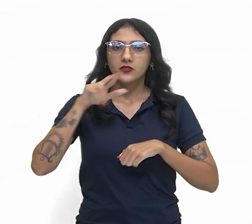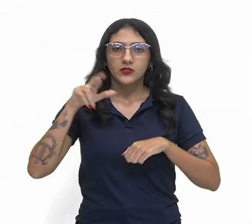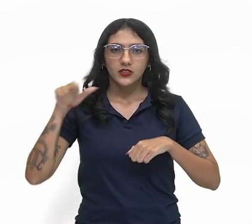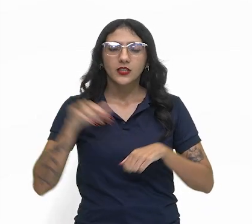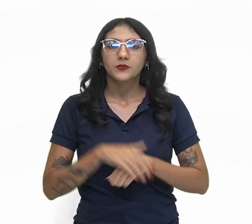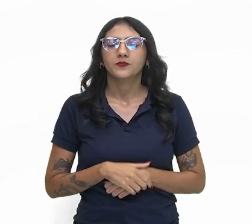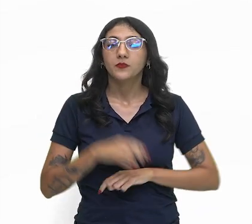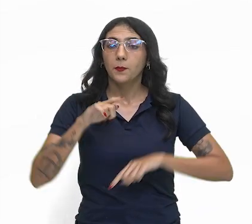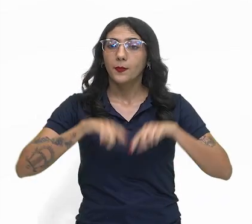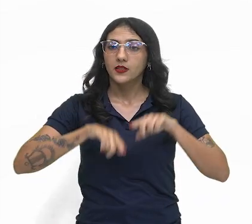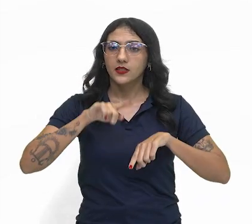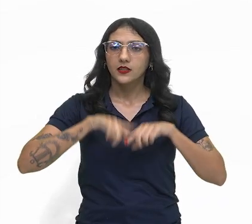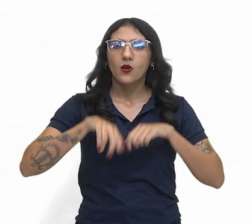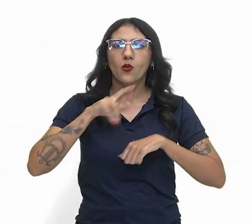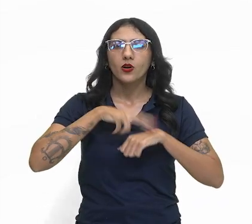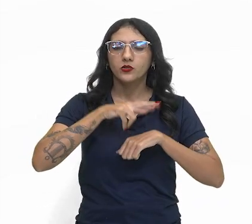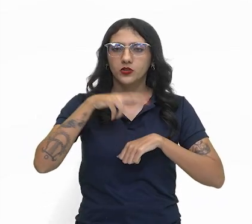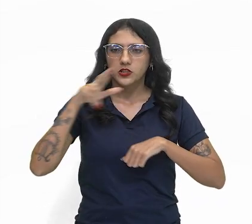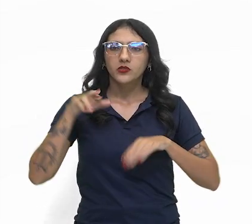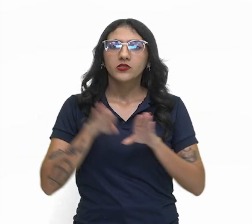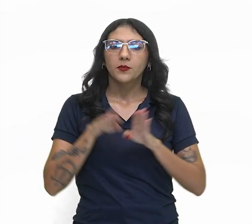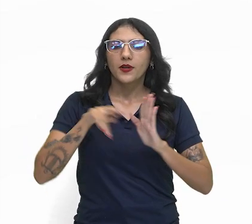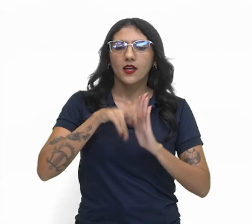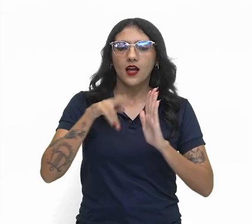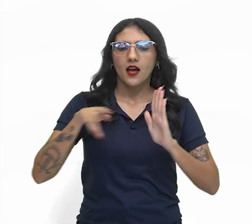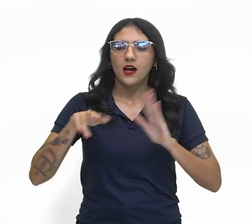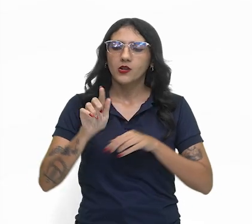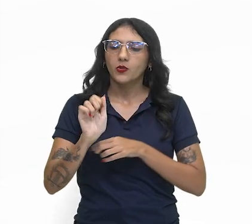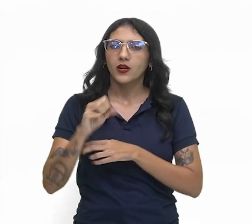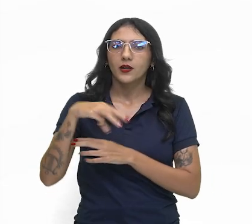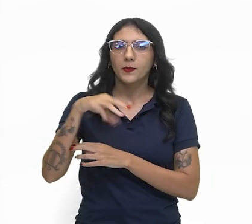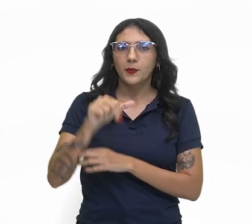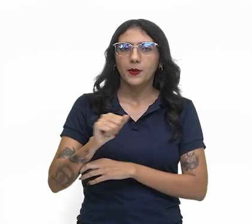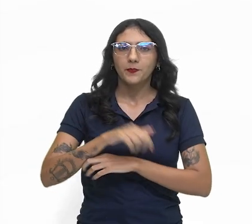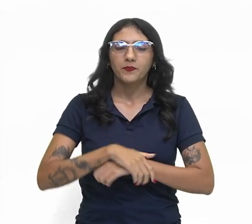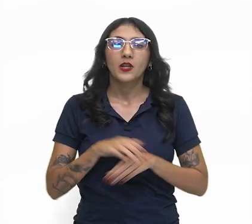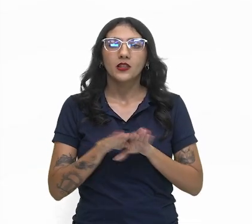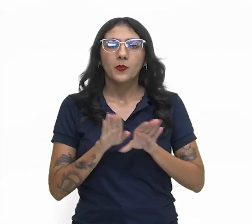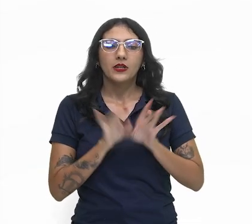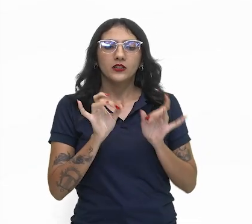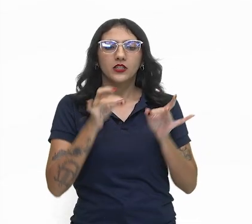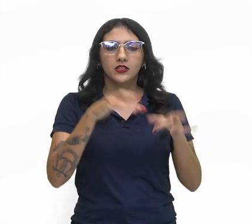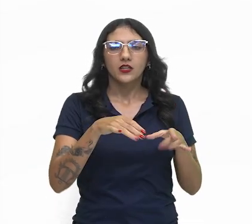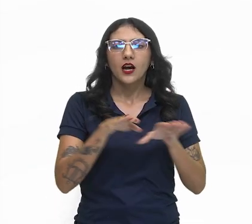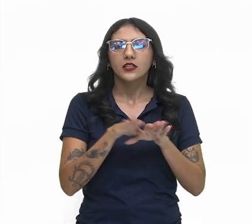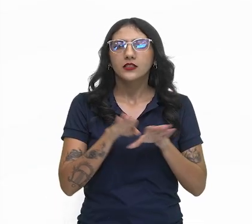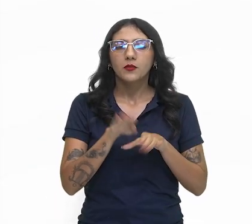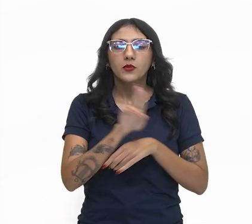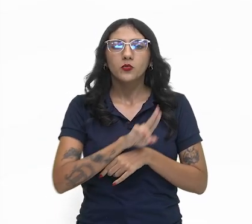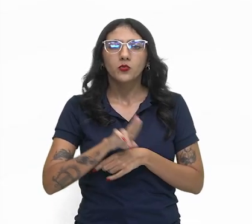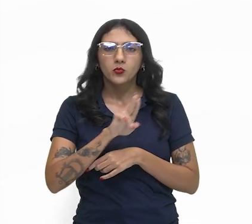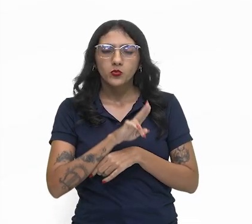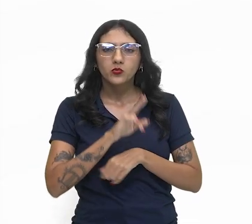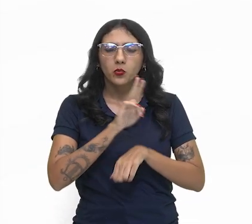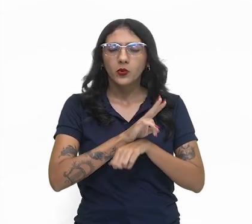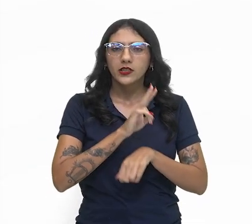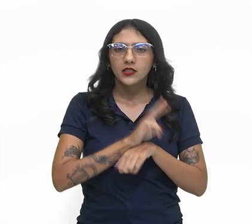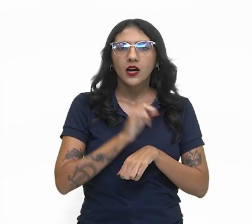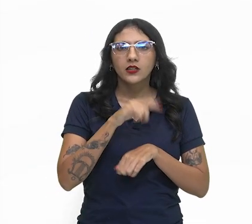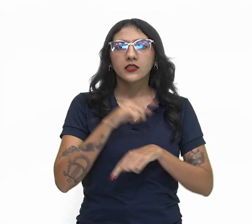radioatividade, material radioativo e raio gama, descarte e tratamento